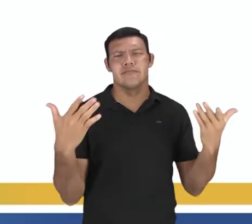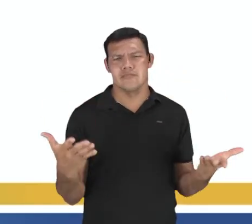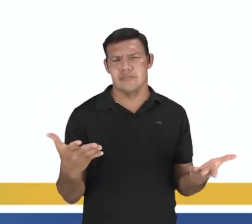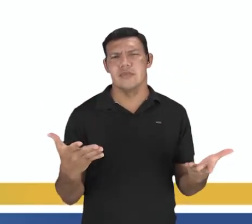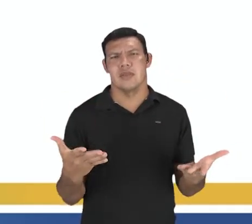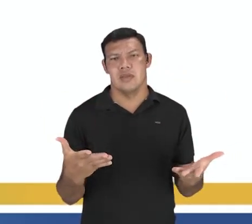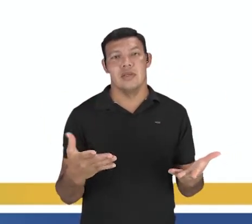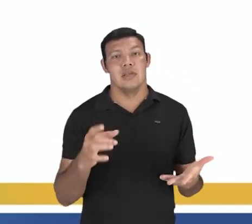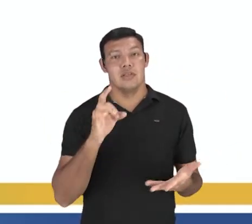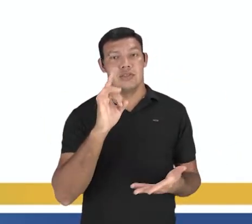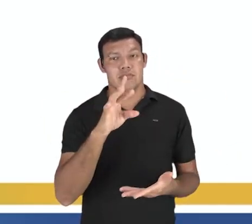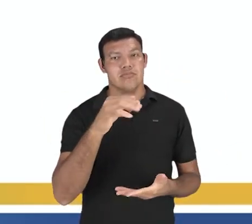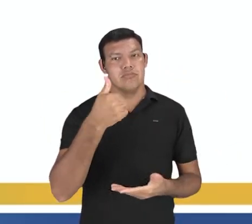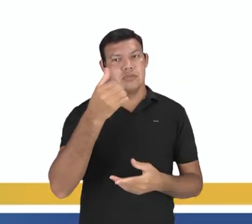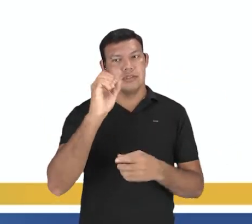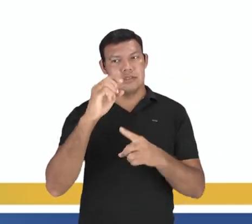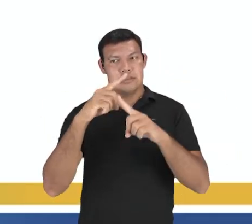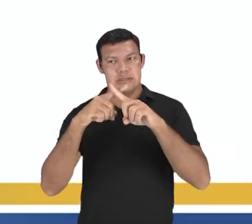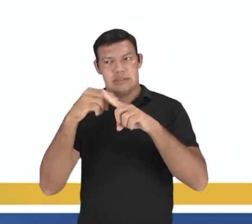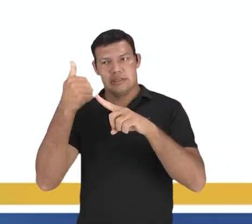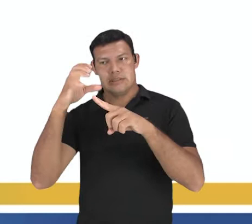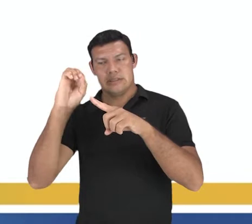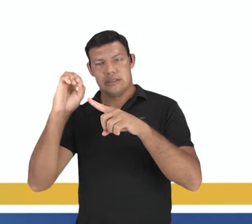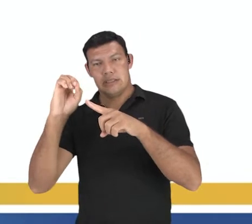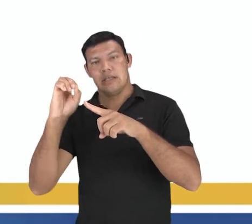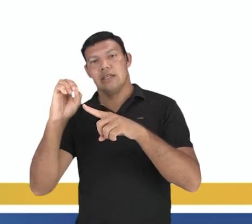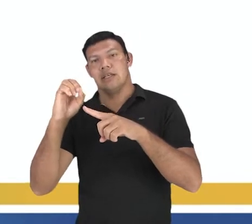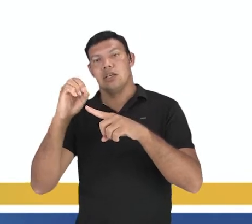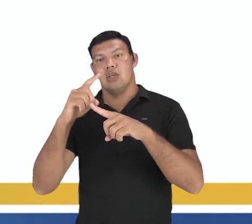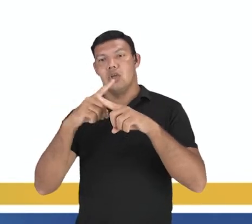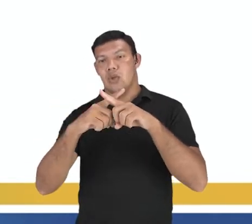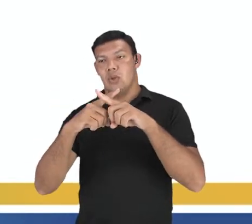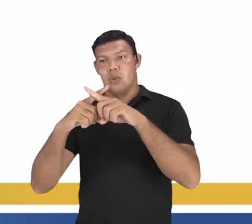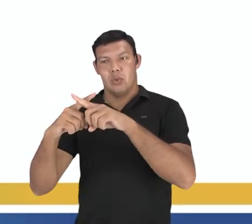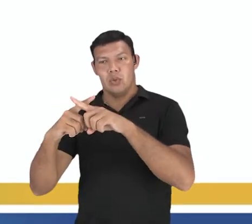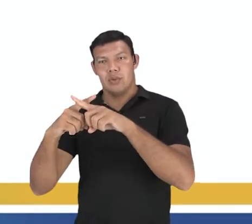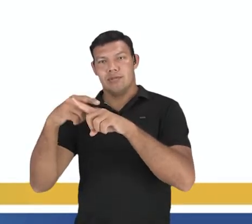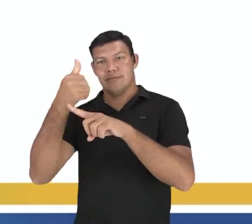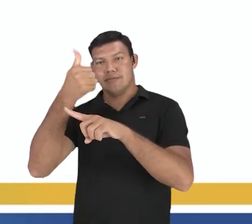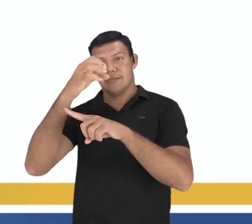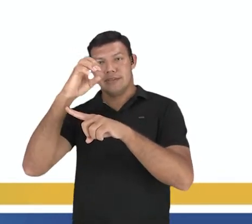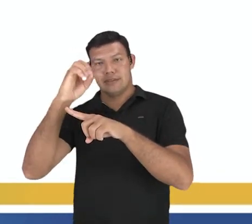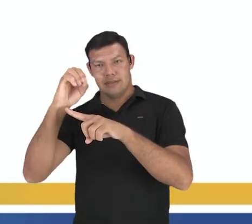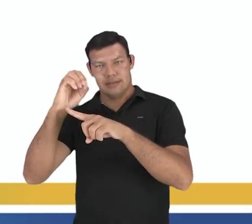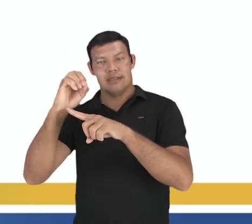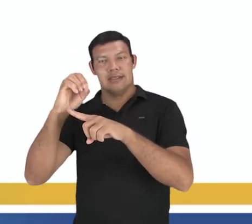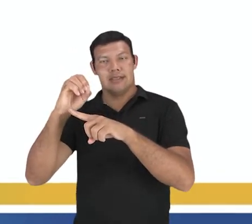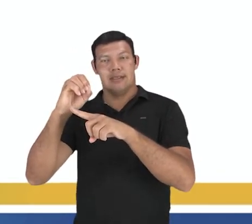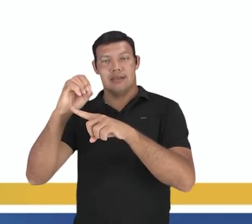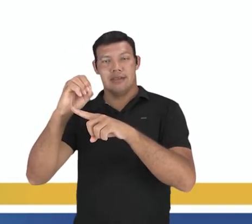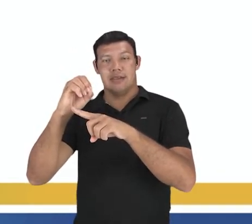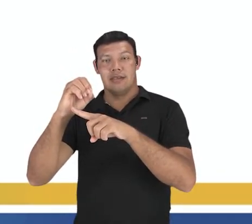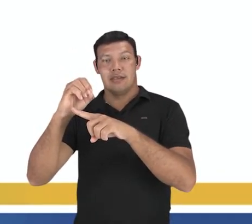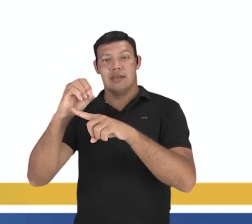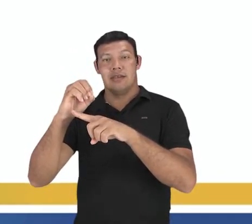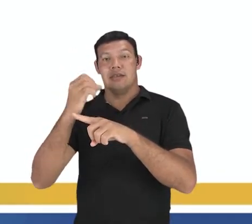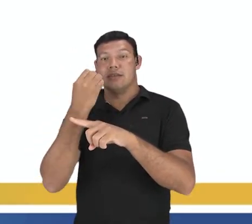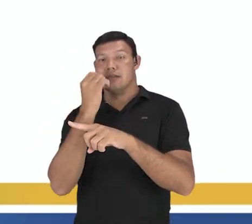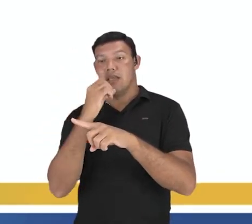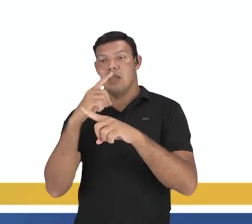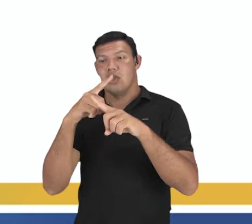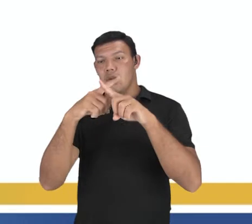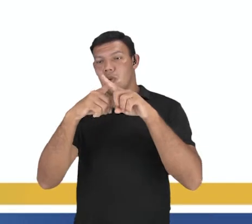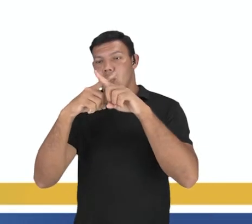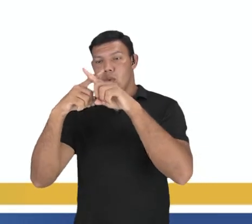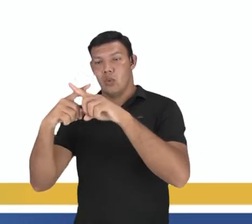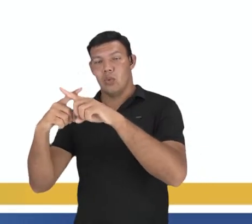sempre por múltiplos de 10 por exemplo se eu ando de uma casinha para direita eu vou fazer uma multiplicação por 10 porém se